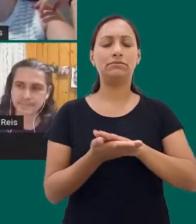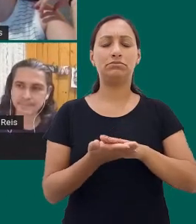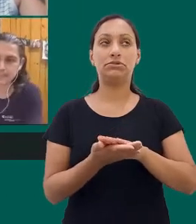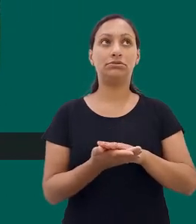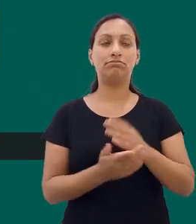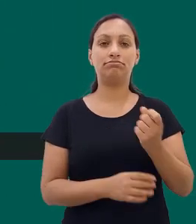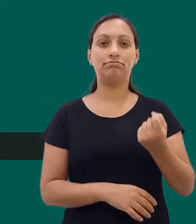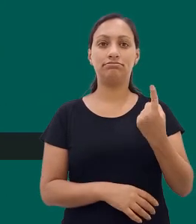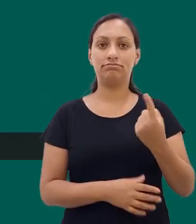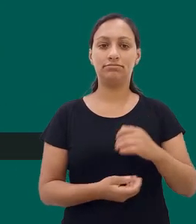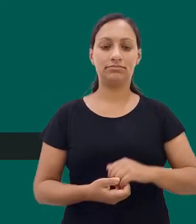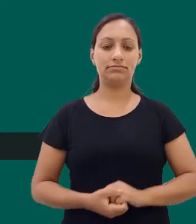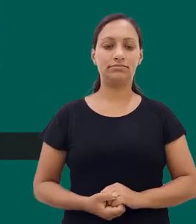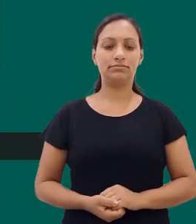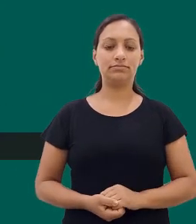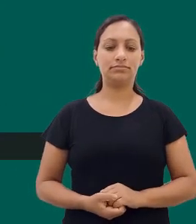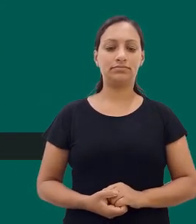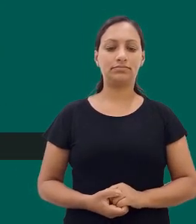né,